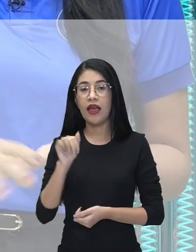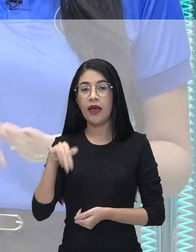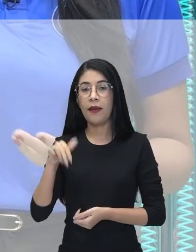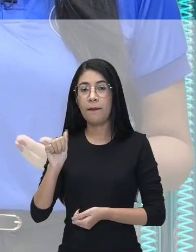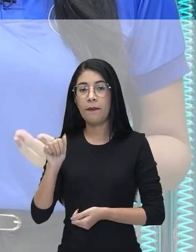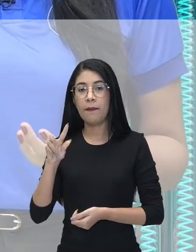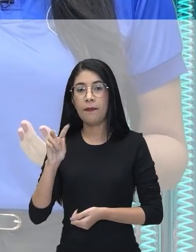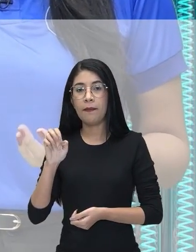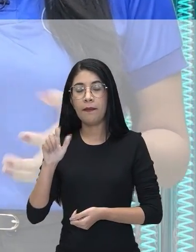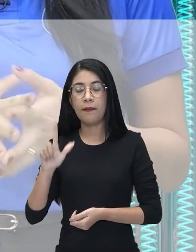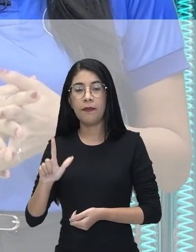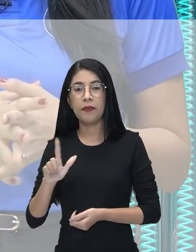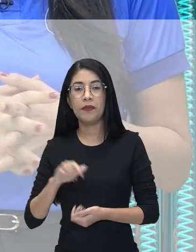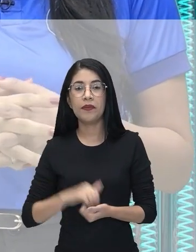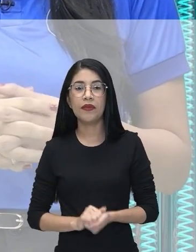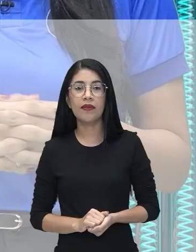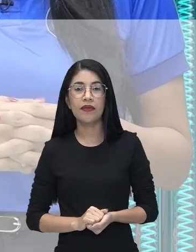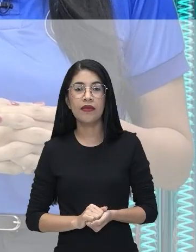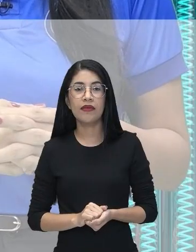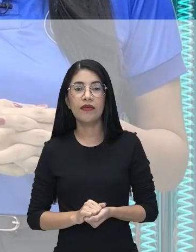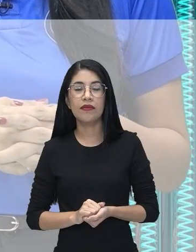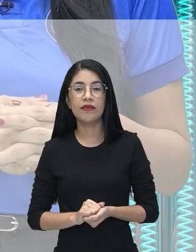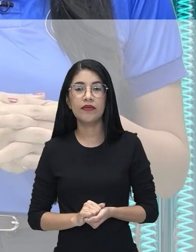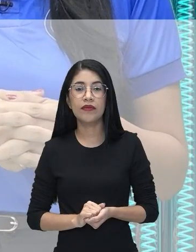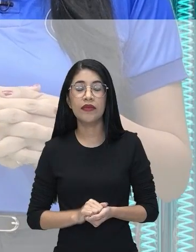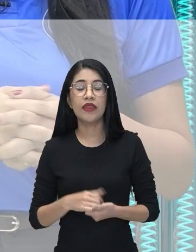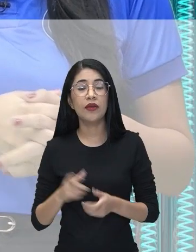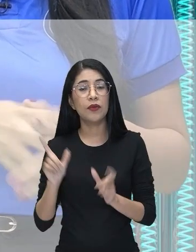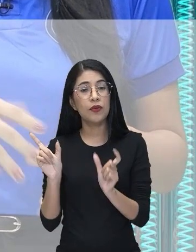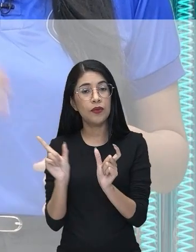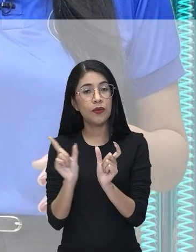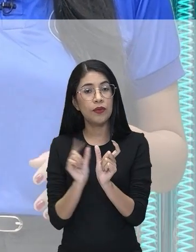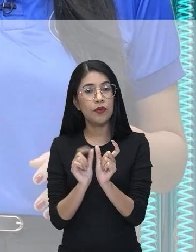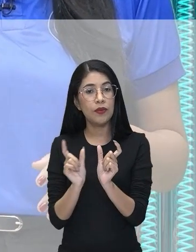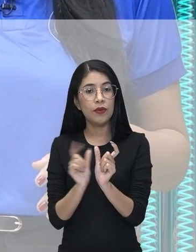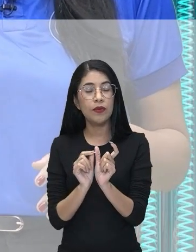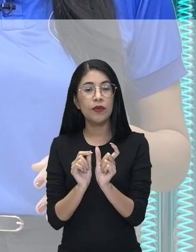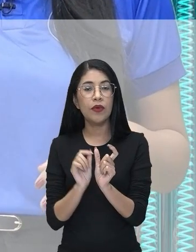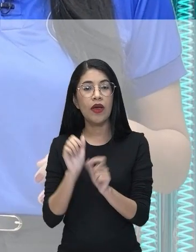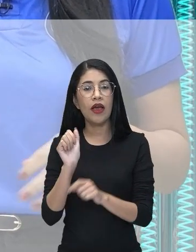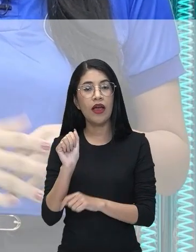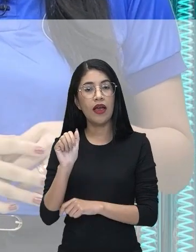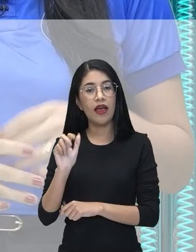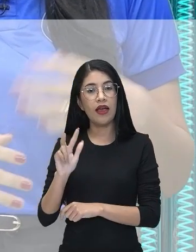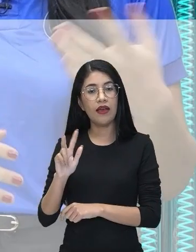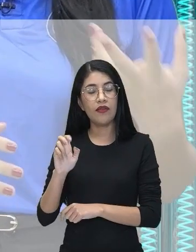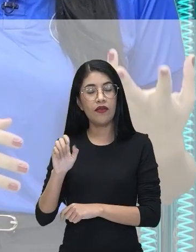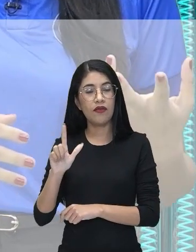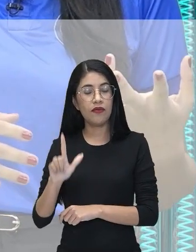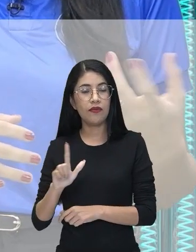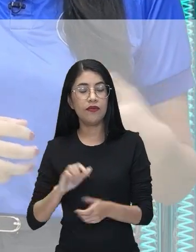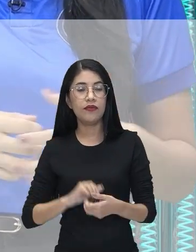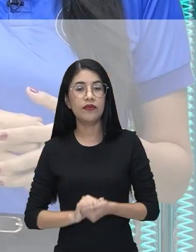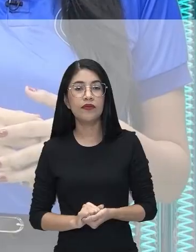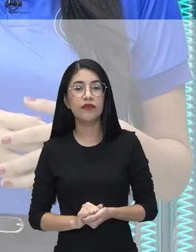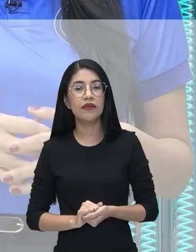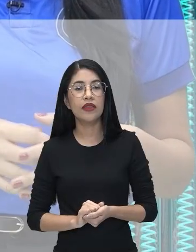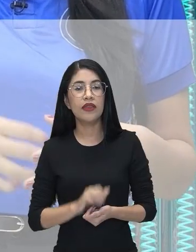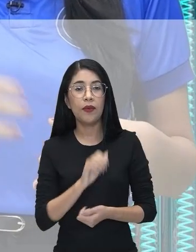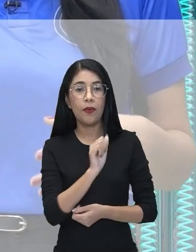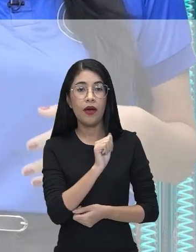Amor, amável. Nesse caso, o sufixo acrescentado aí foi ável, né? Então, amor